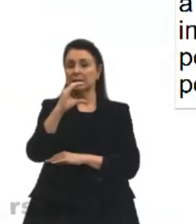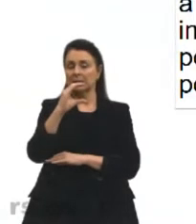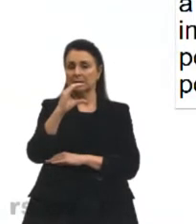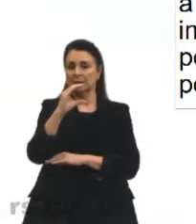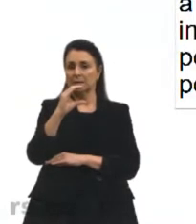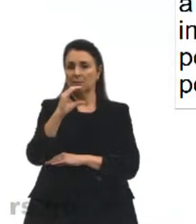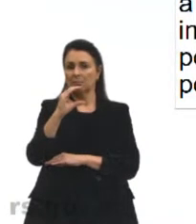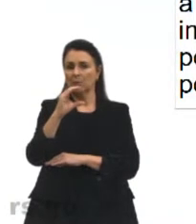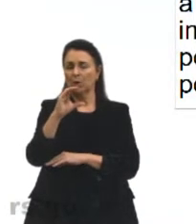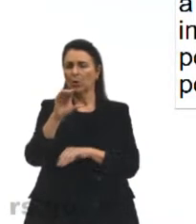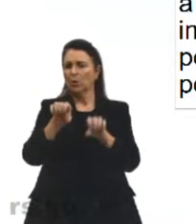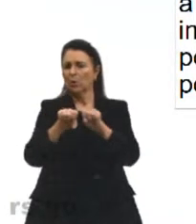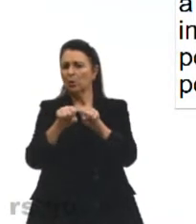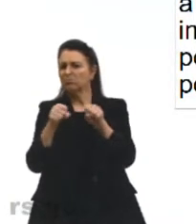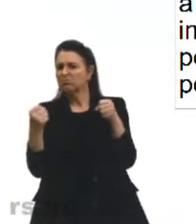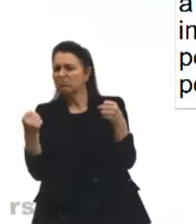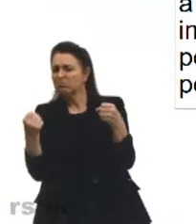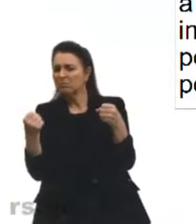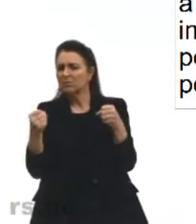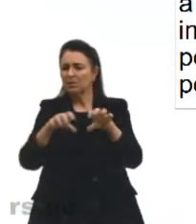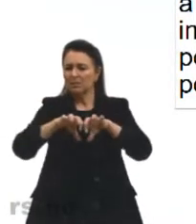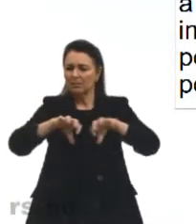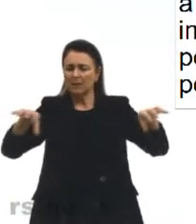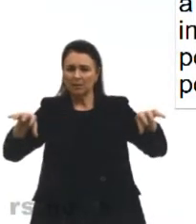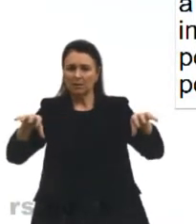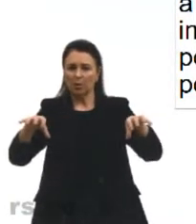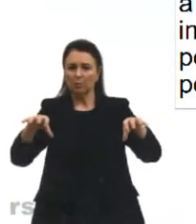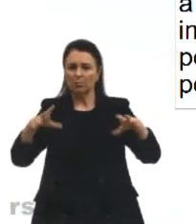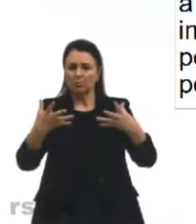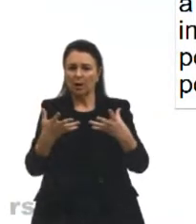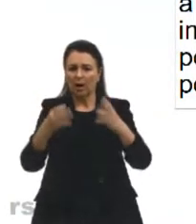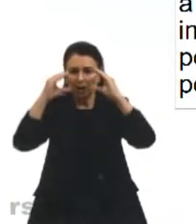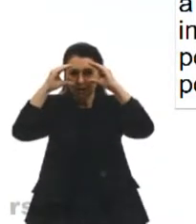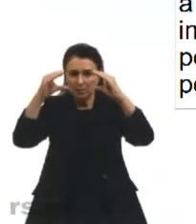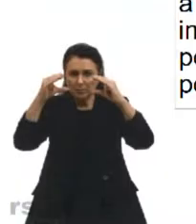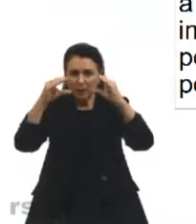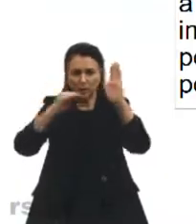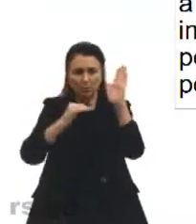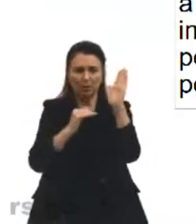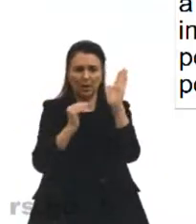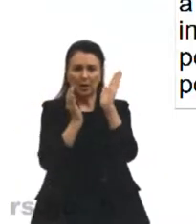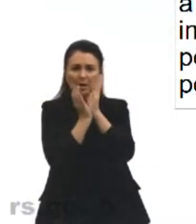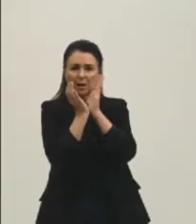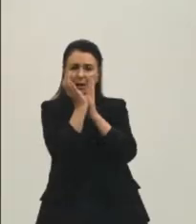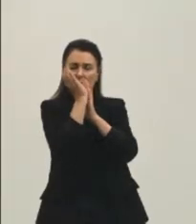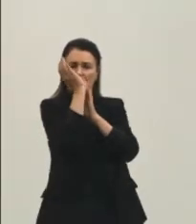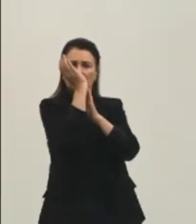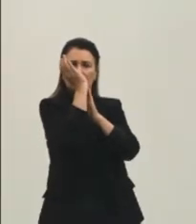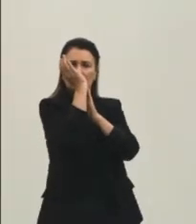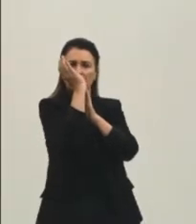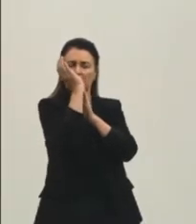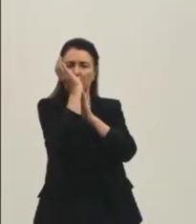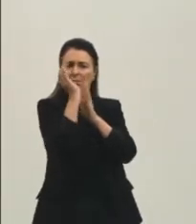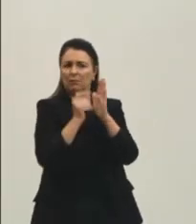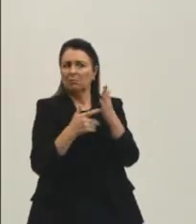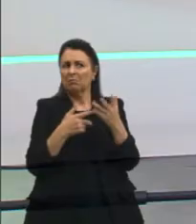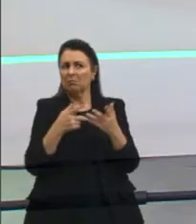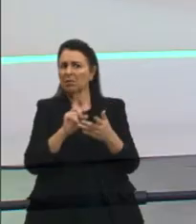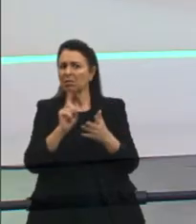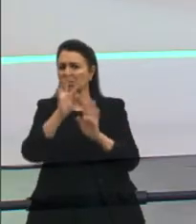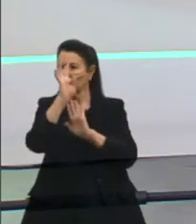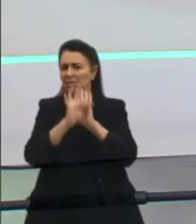ser ruptura da disciplina hierárquica Então o texto tão e fala sobre hierarquia ou